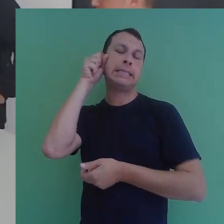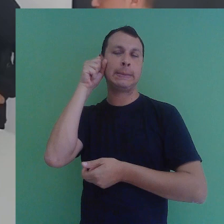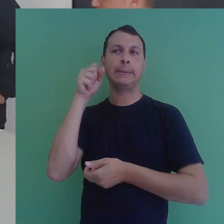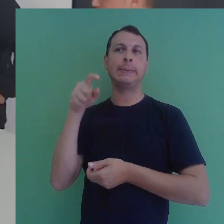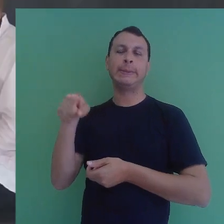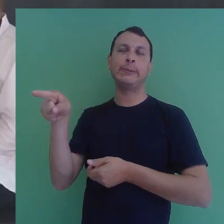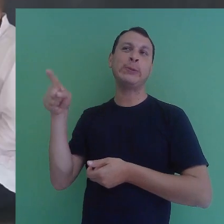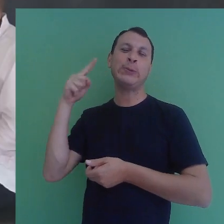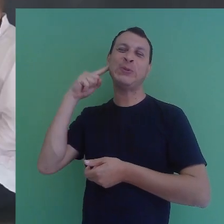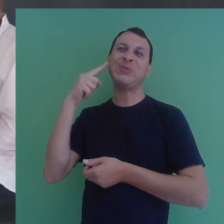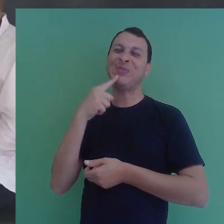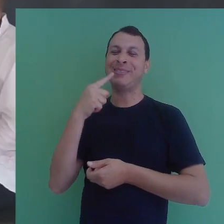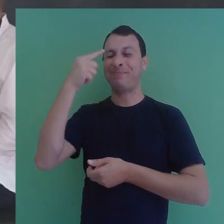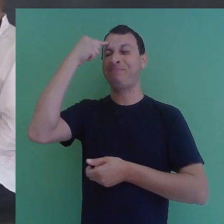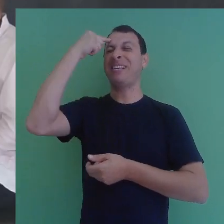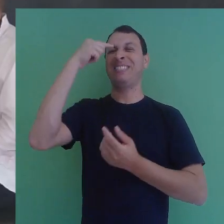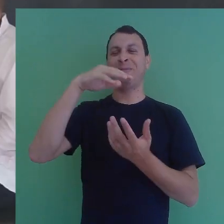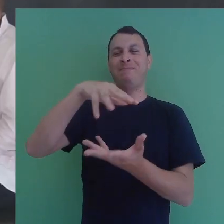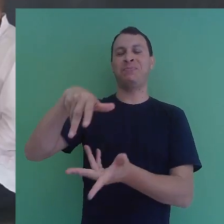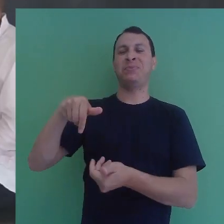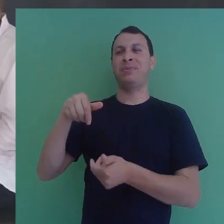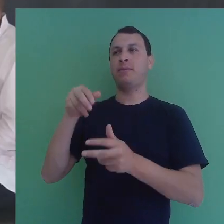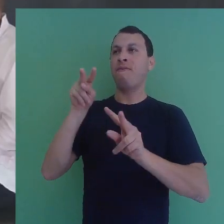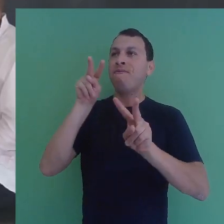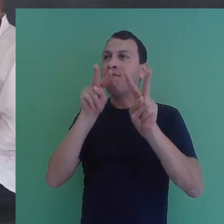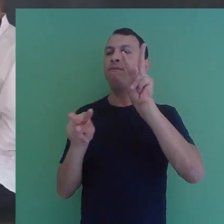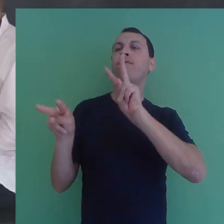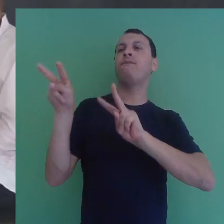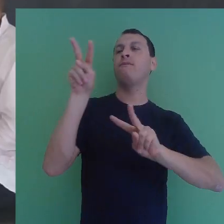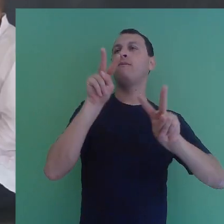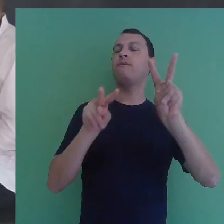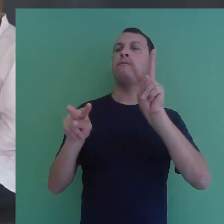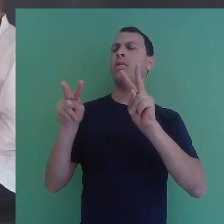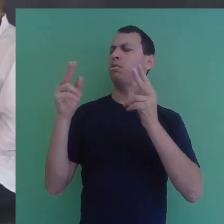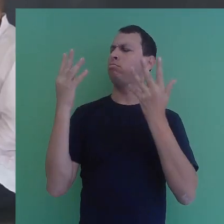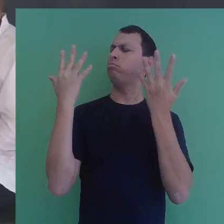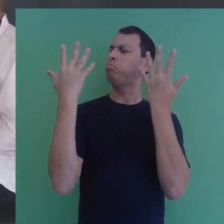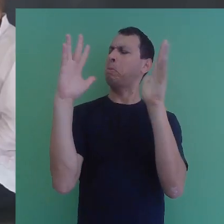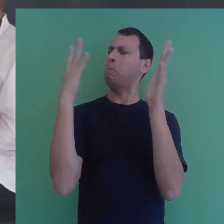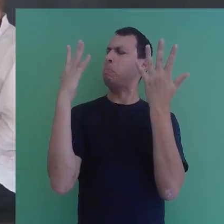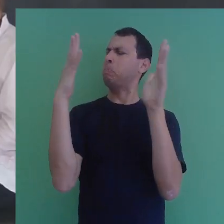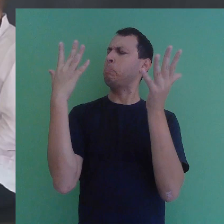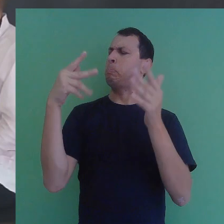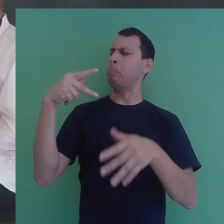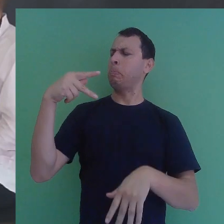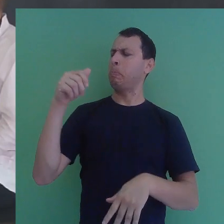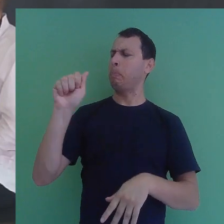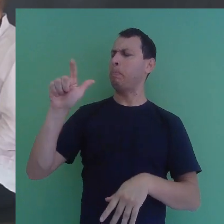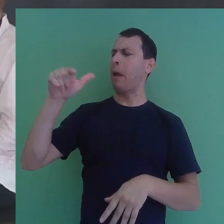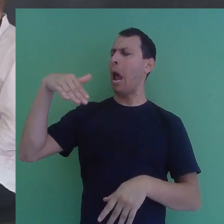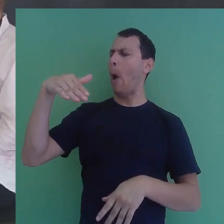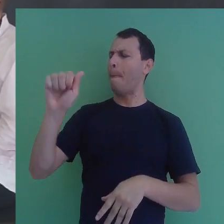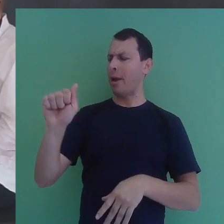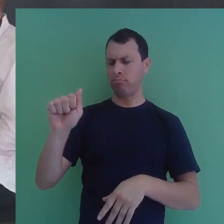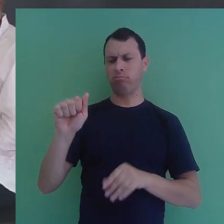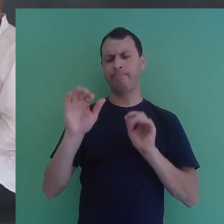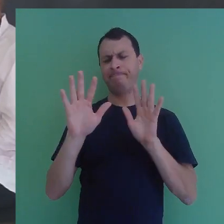modo visual. Então, no caso da palma, por que a palma é assim para nós ouvintes?